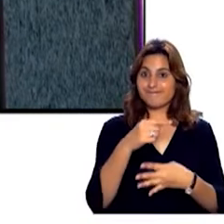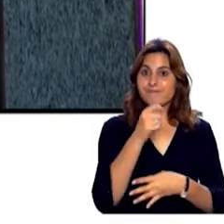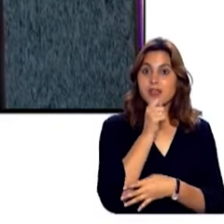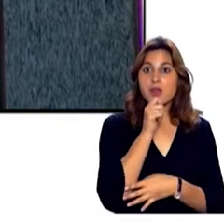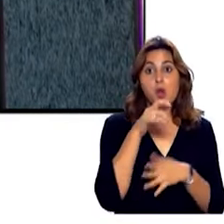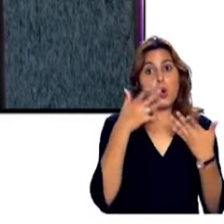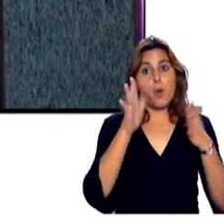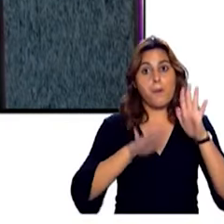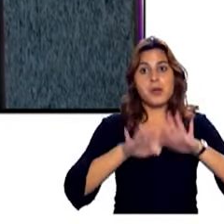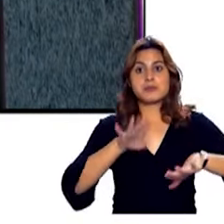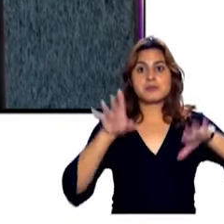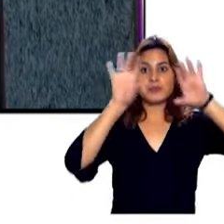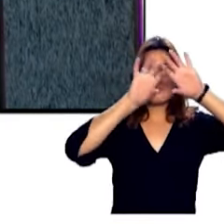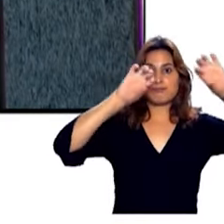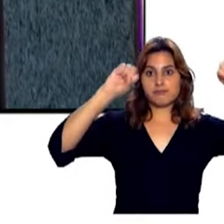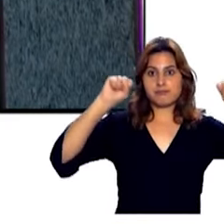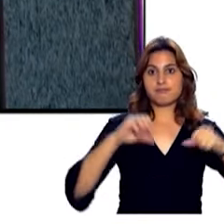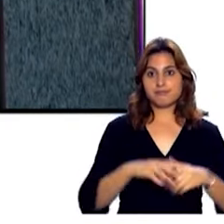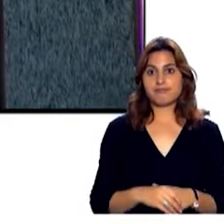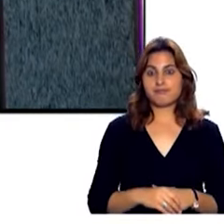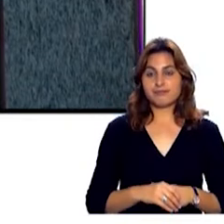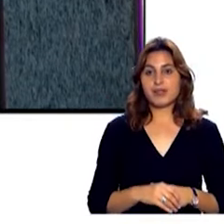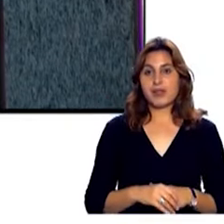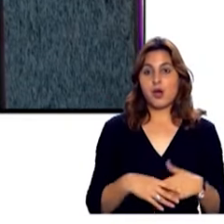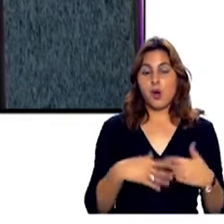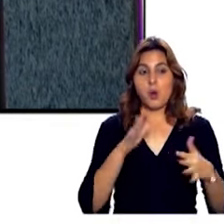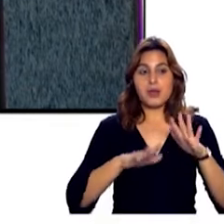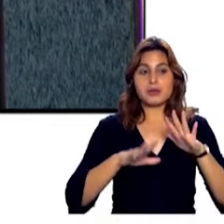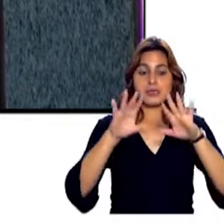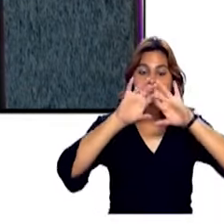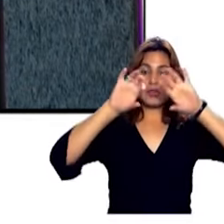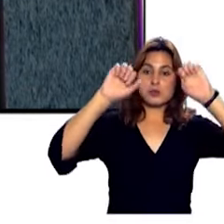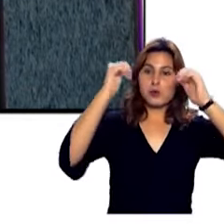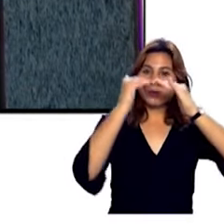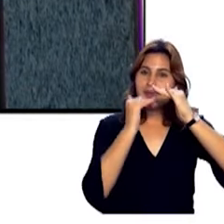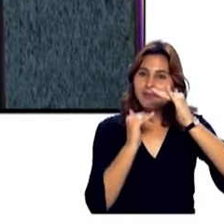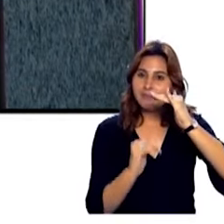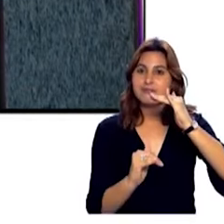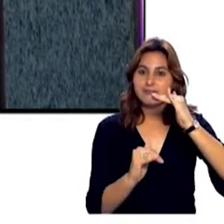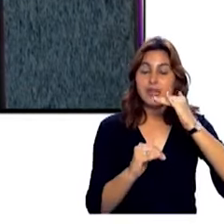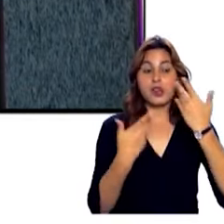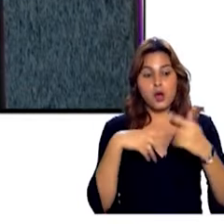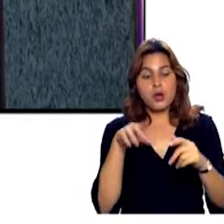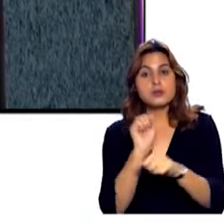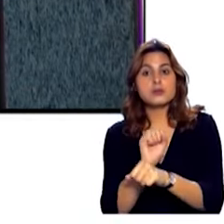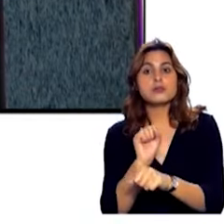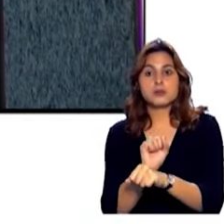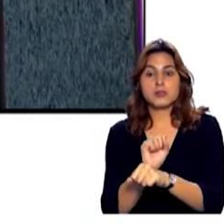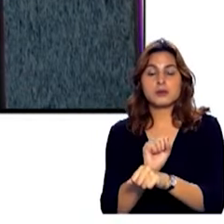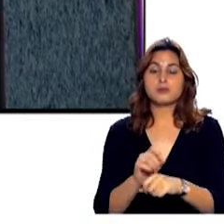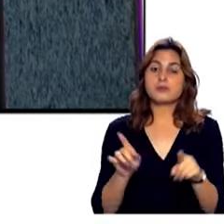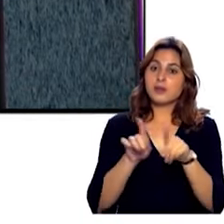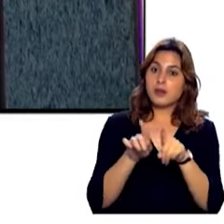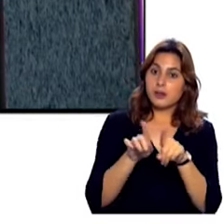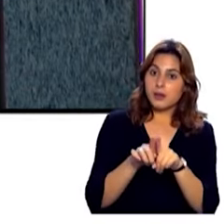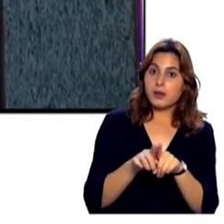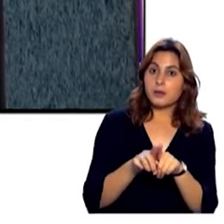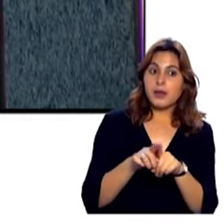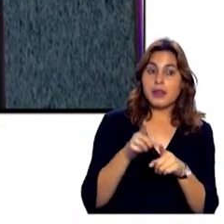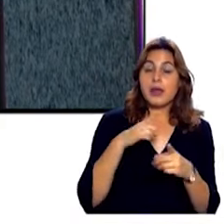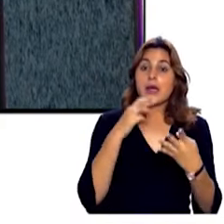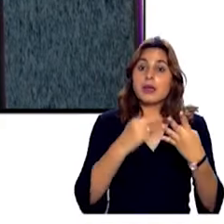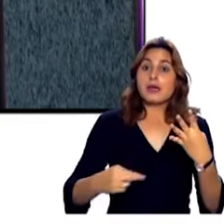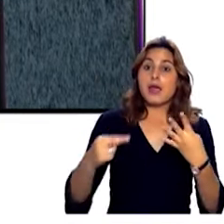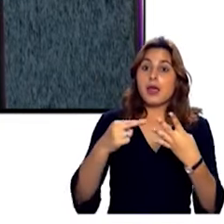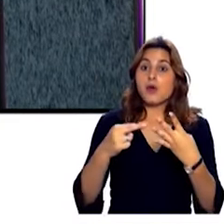tribunais inferiores ou nas cortes inferiores vamos esperar e também não Vamos admitir recurso das